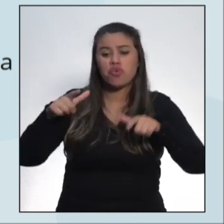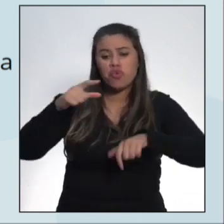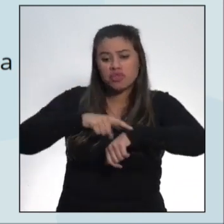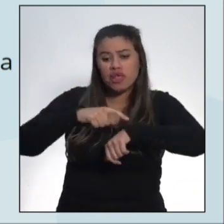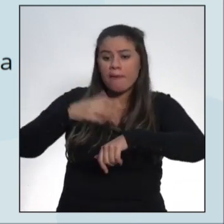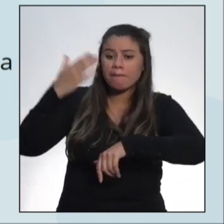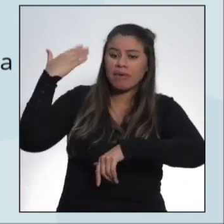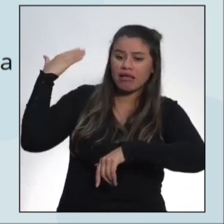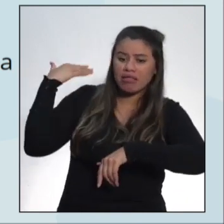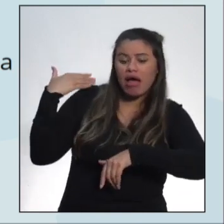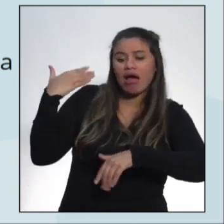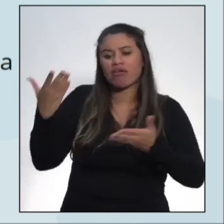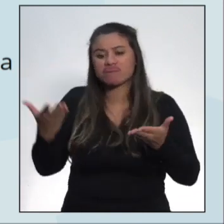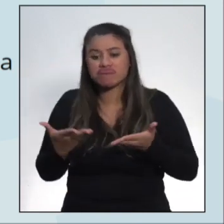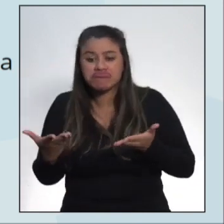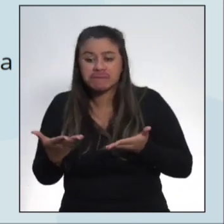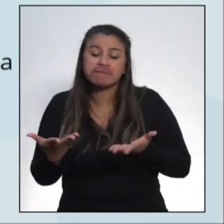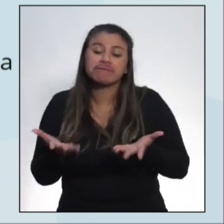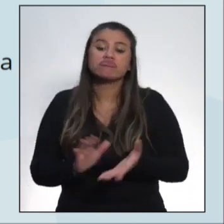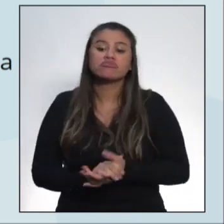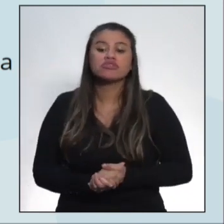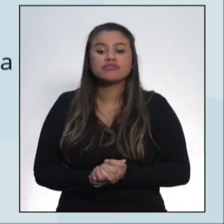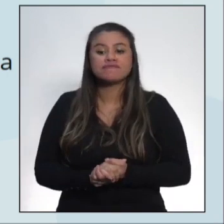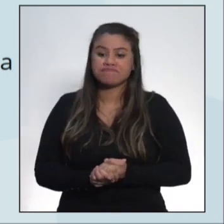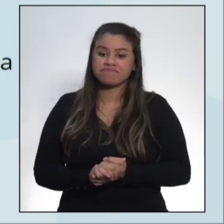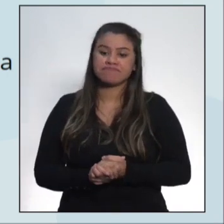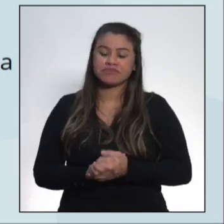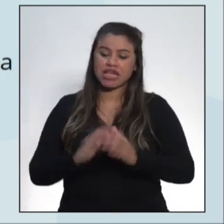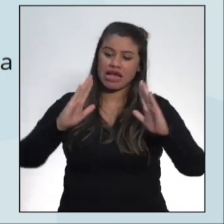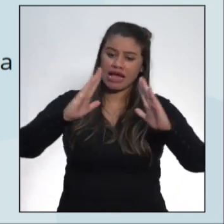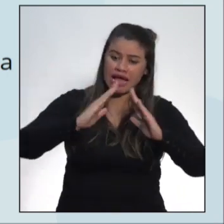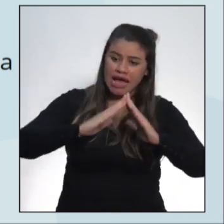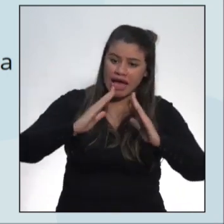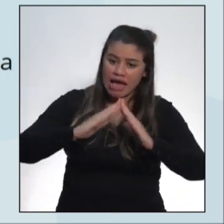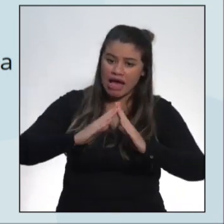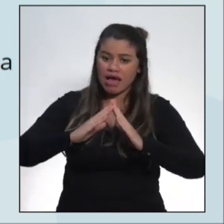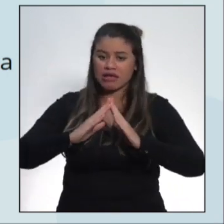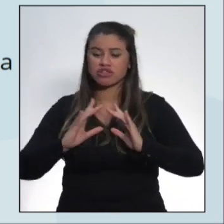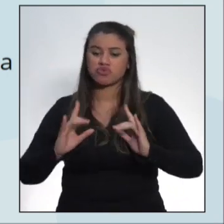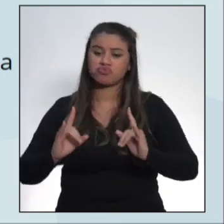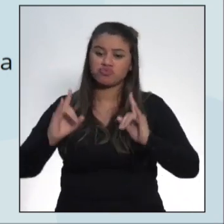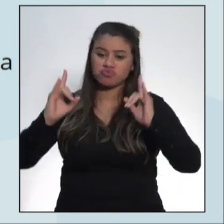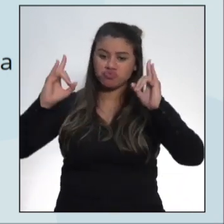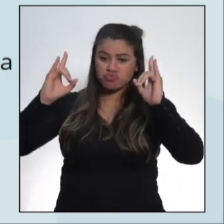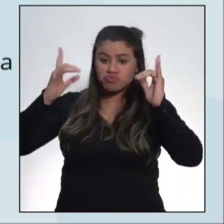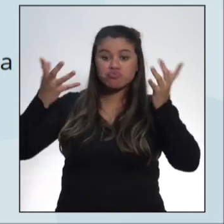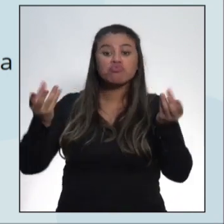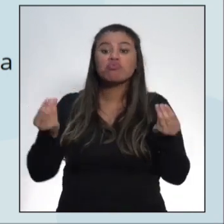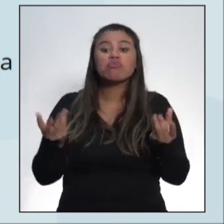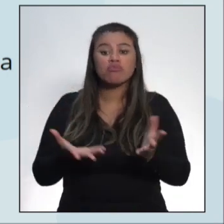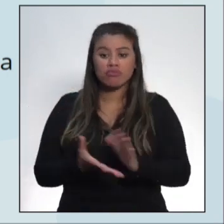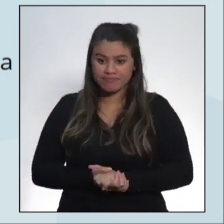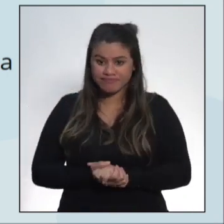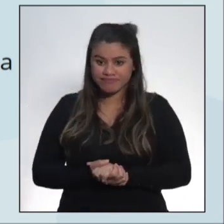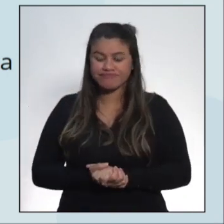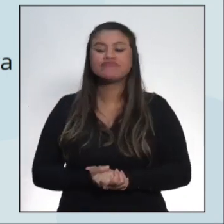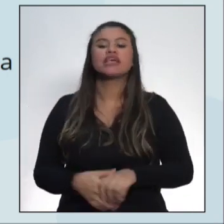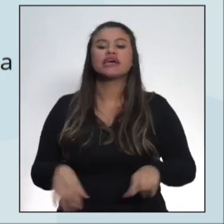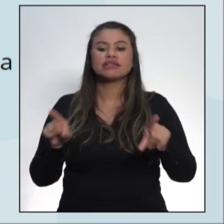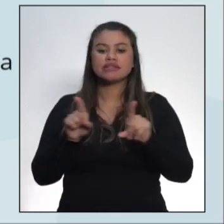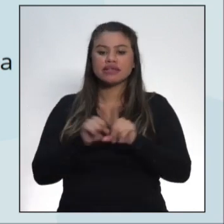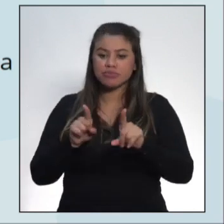né, período atual, né, numa casa, numa cabana, num castelo. Essa rubrica também